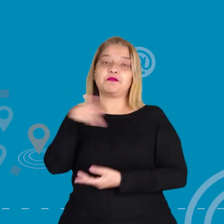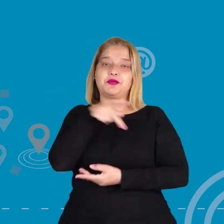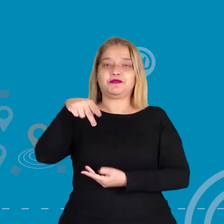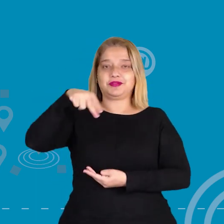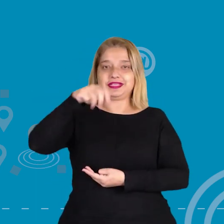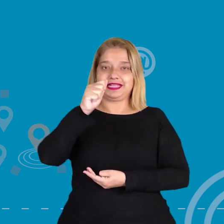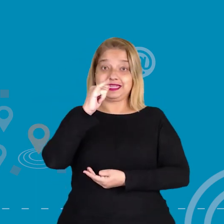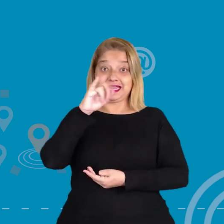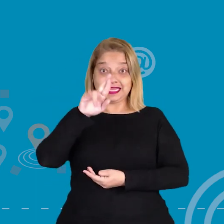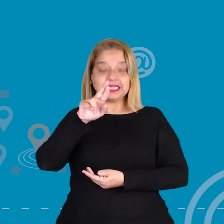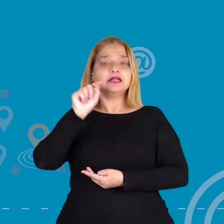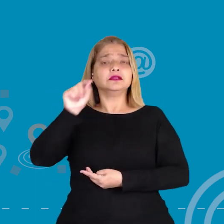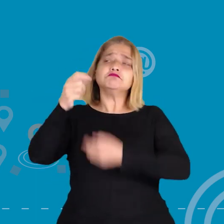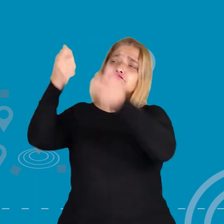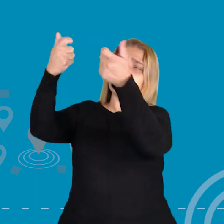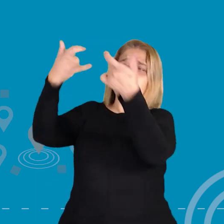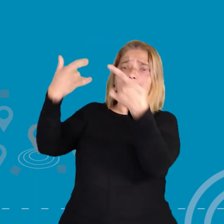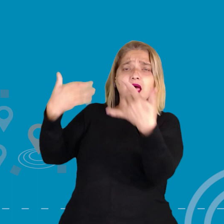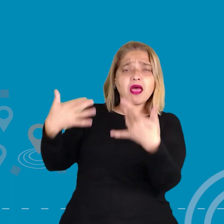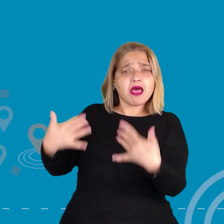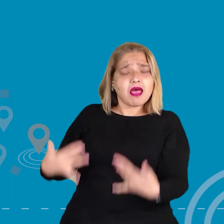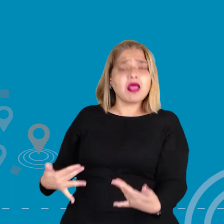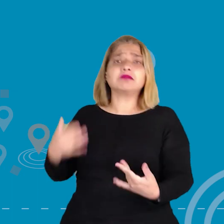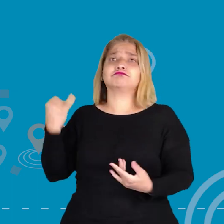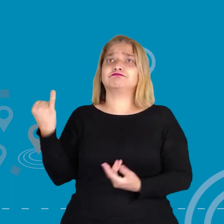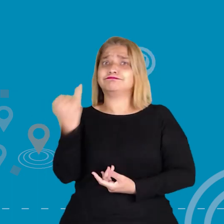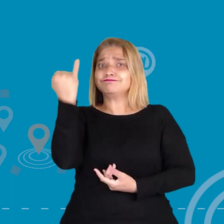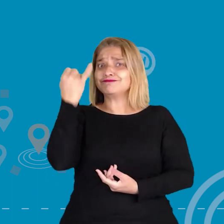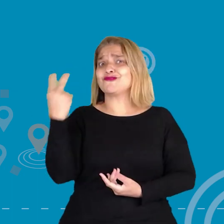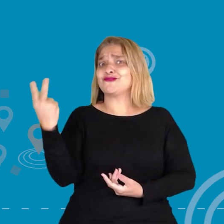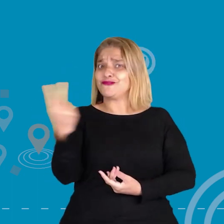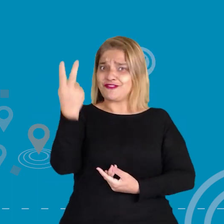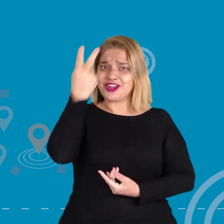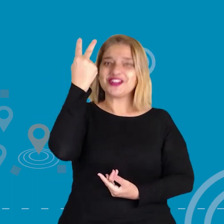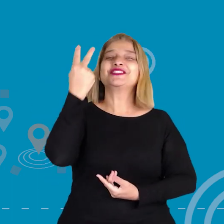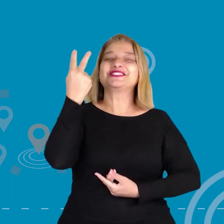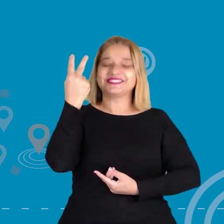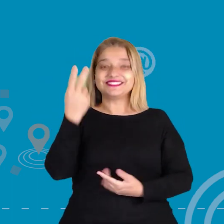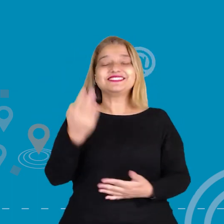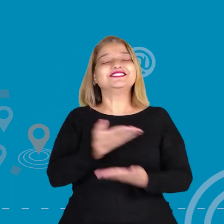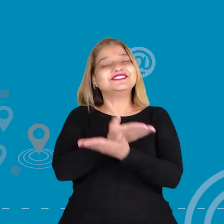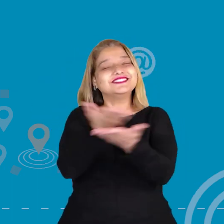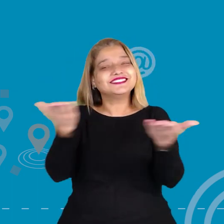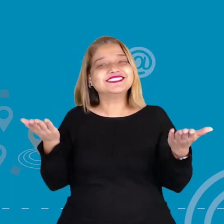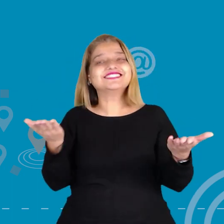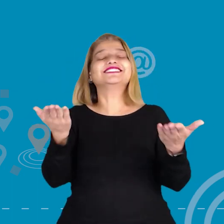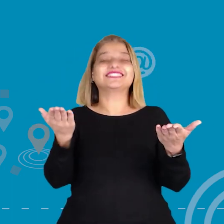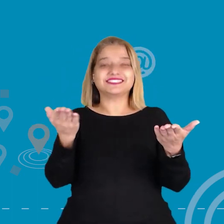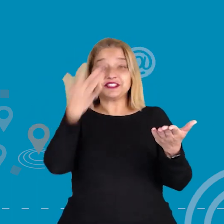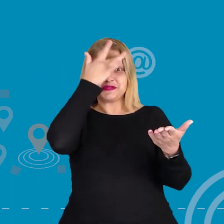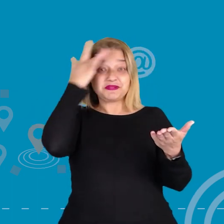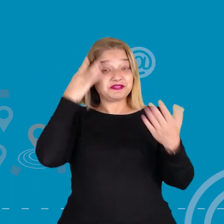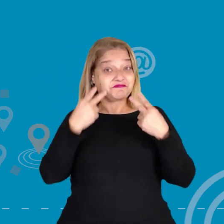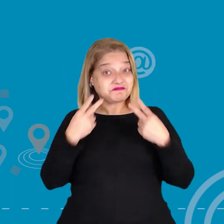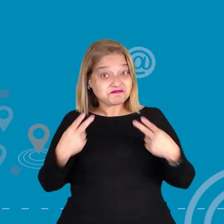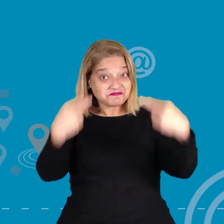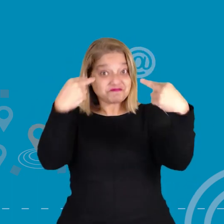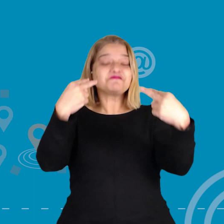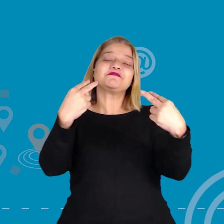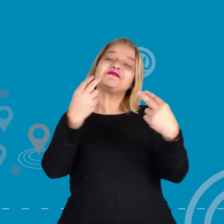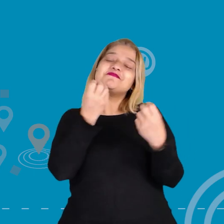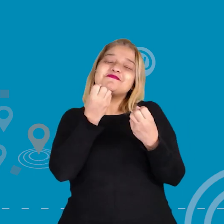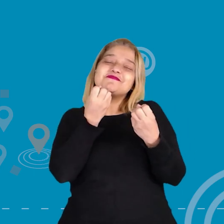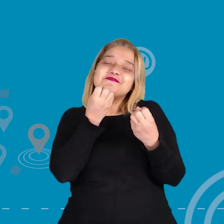Nair por trazer esses esclarecimentos valiosos. A vocês, nossos telespectadores, o